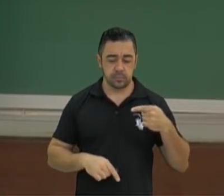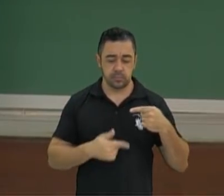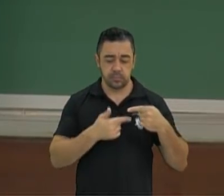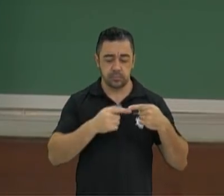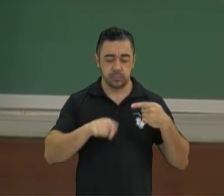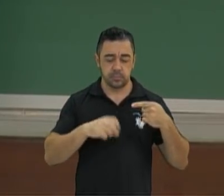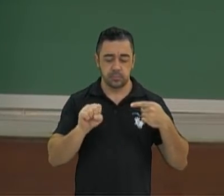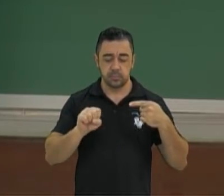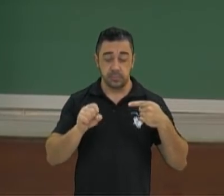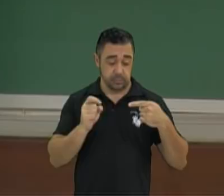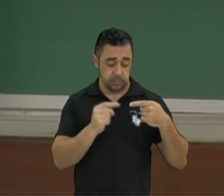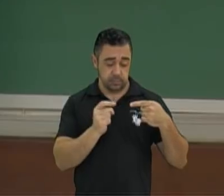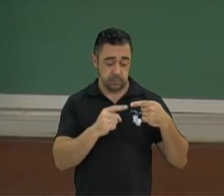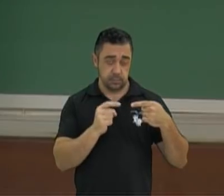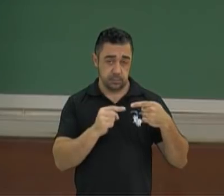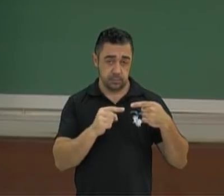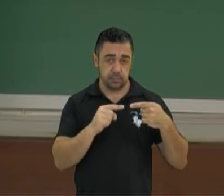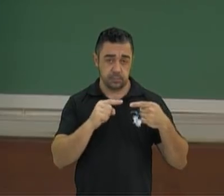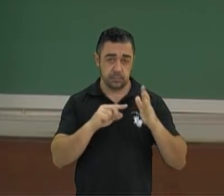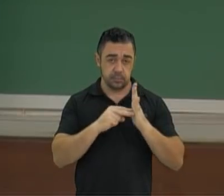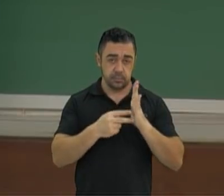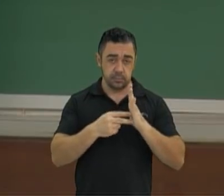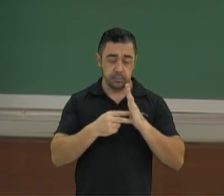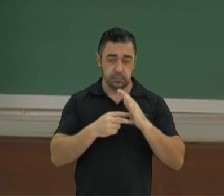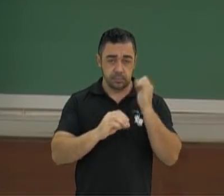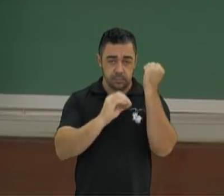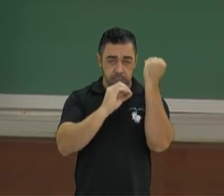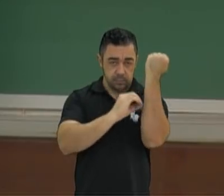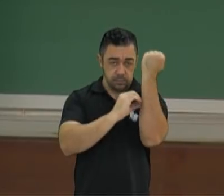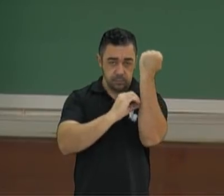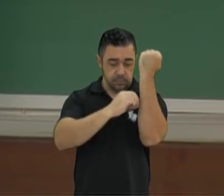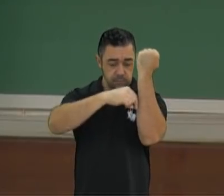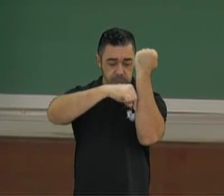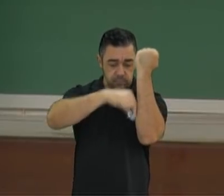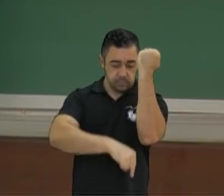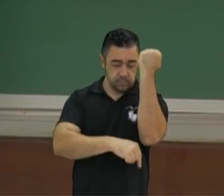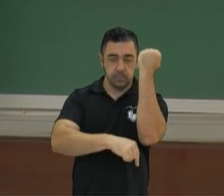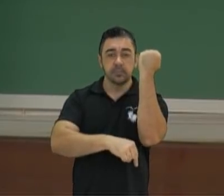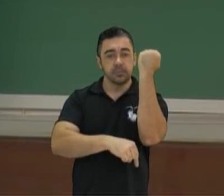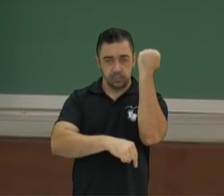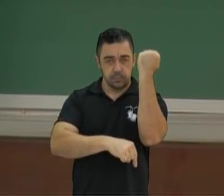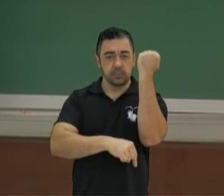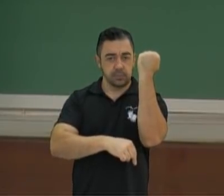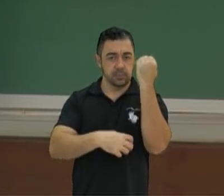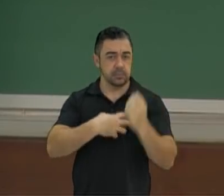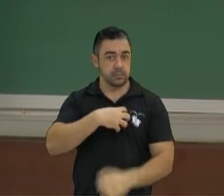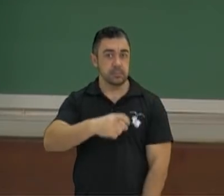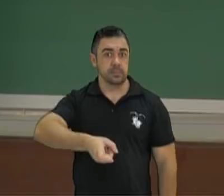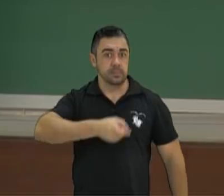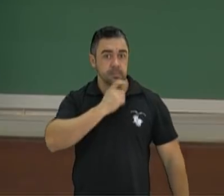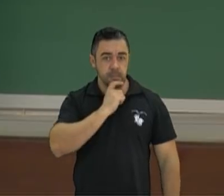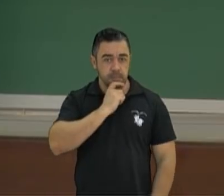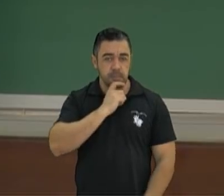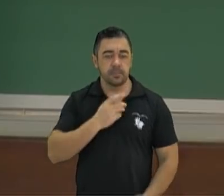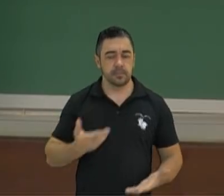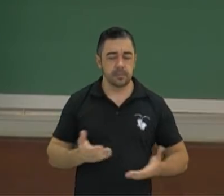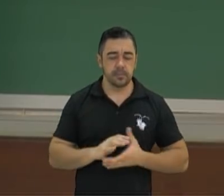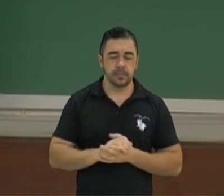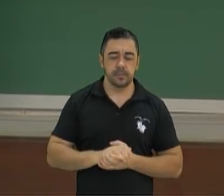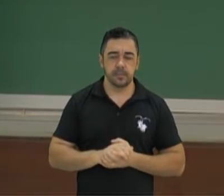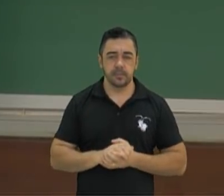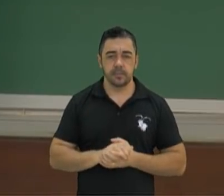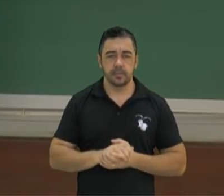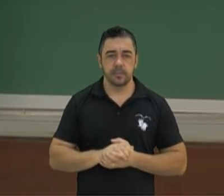negativo. Se ela está com sinal negativo, significa que ela está abaixo de zero, então é uma sensação fria, né?